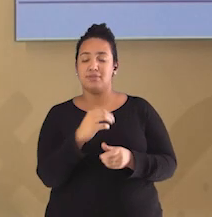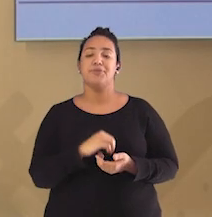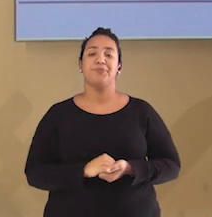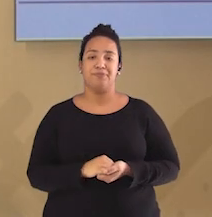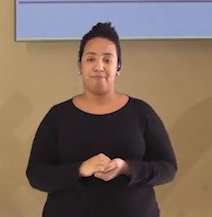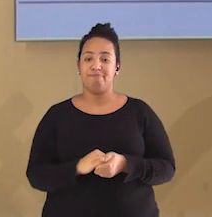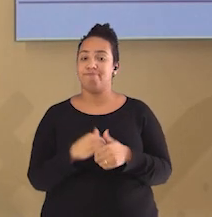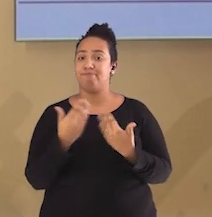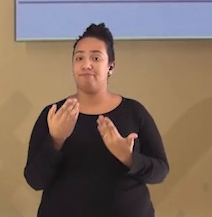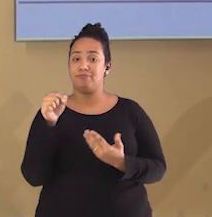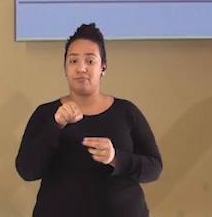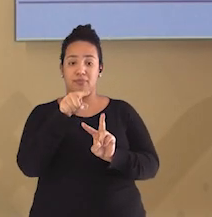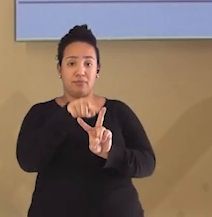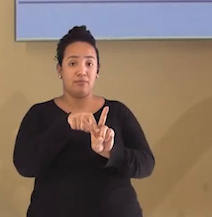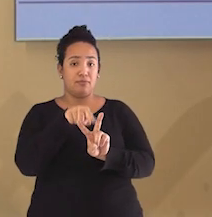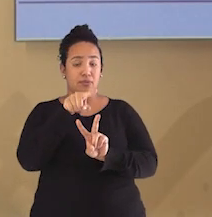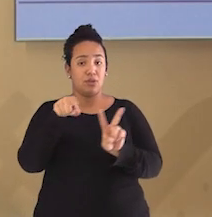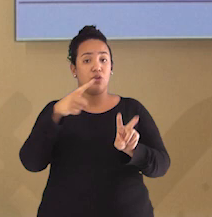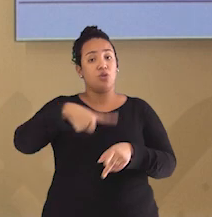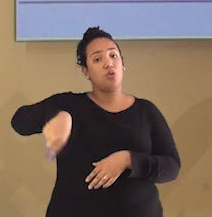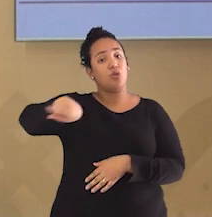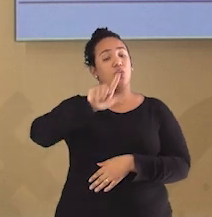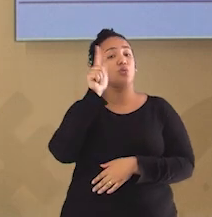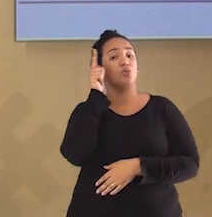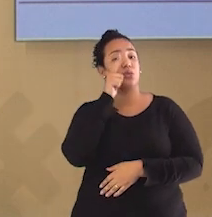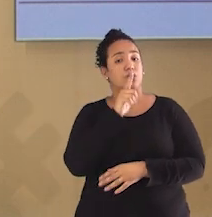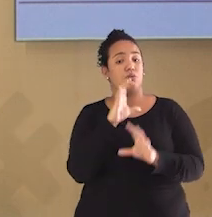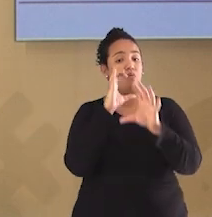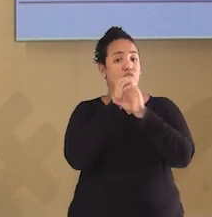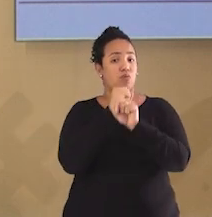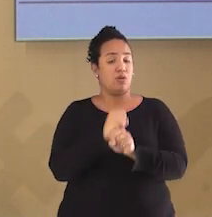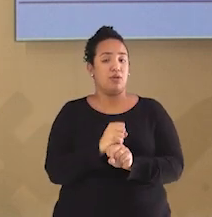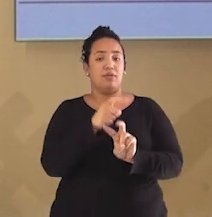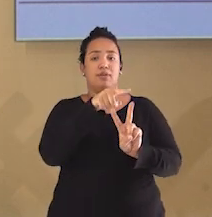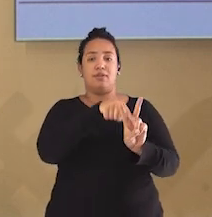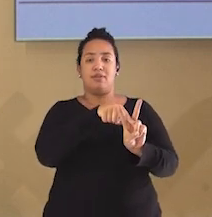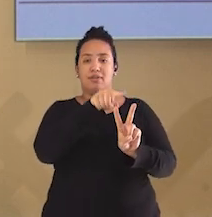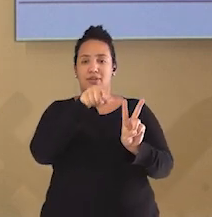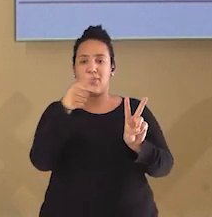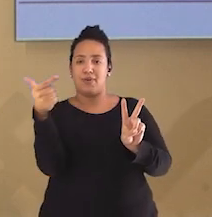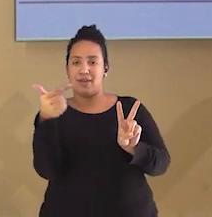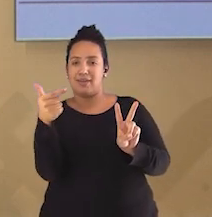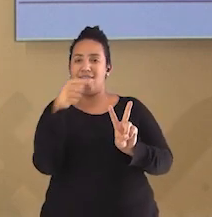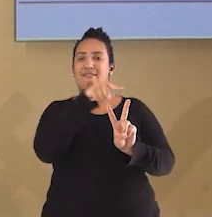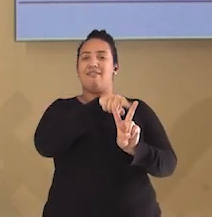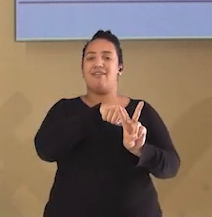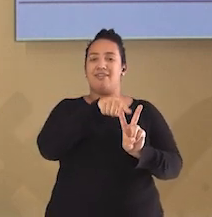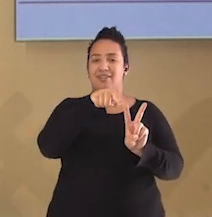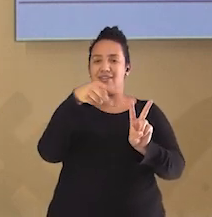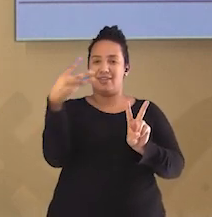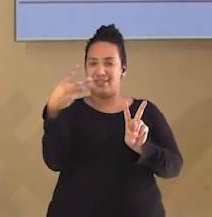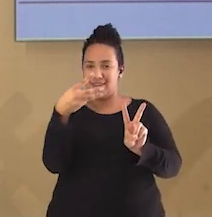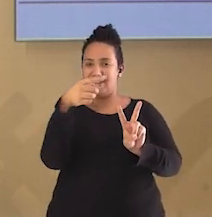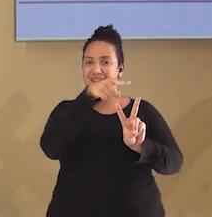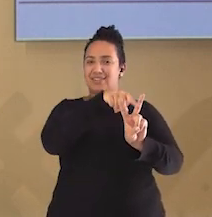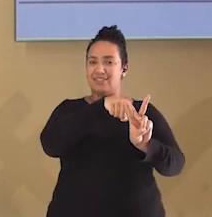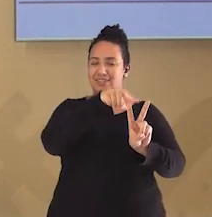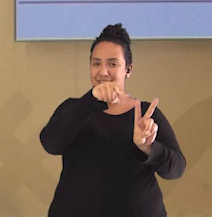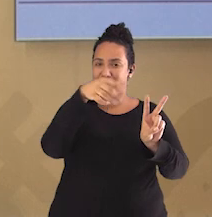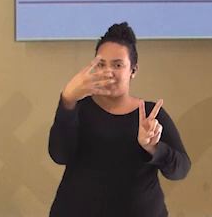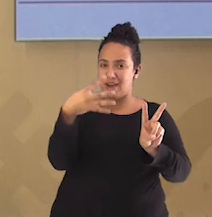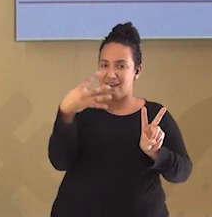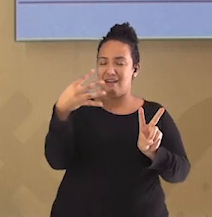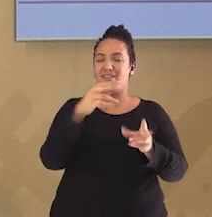É através dela que nós podemos calcular raiz quadrada, raiz cúbica, raiz quarta e muitas outras